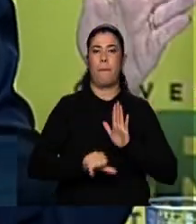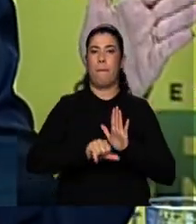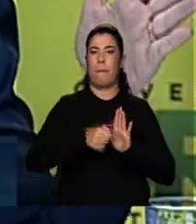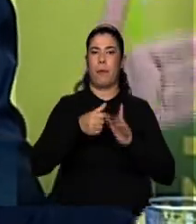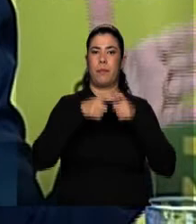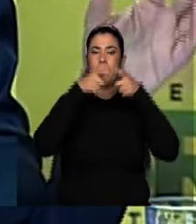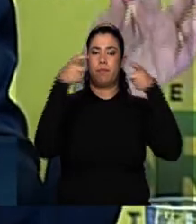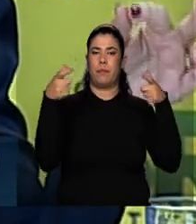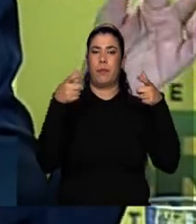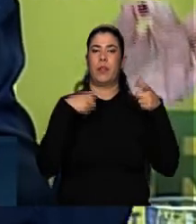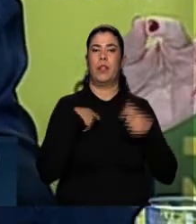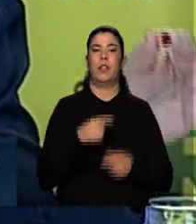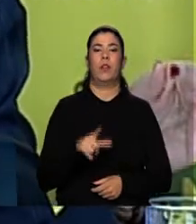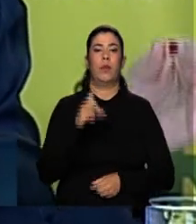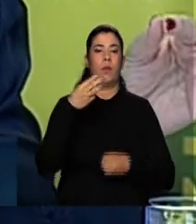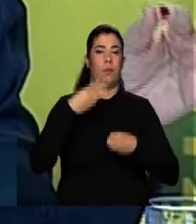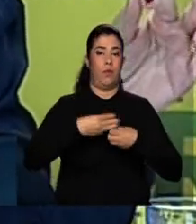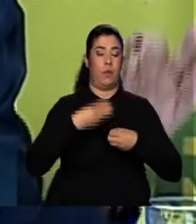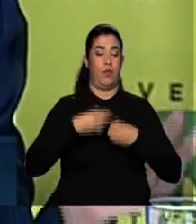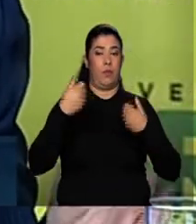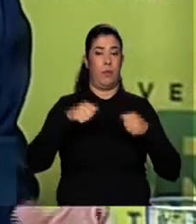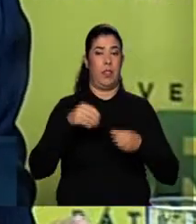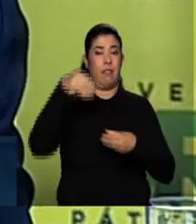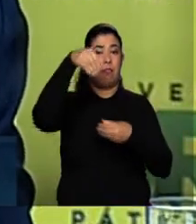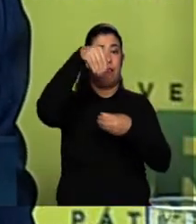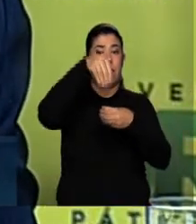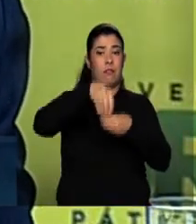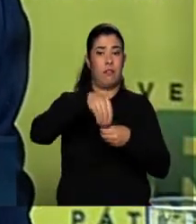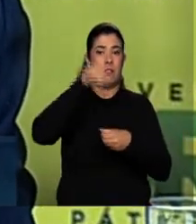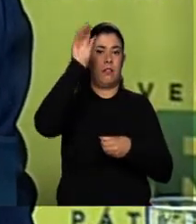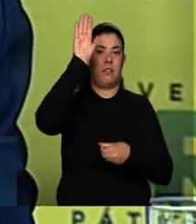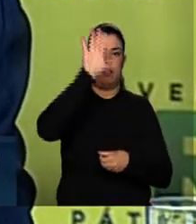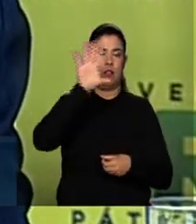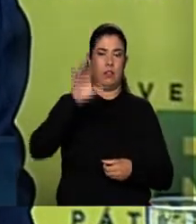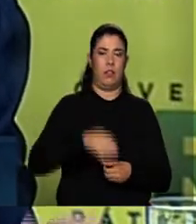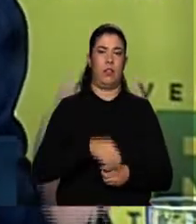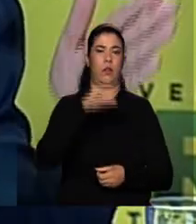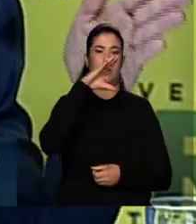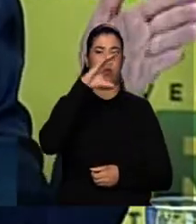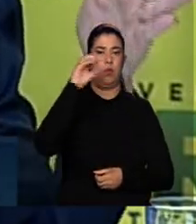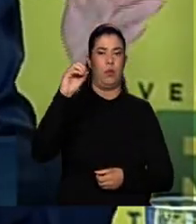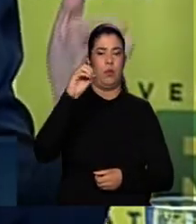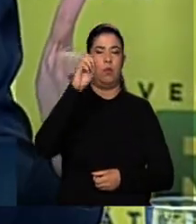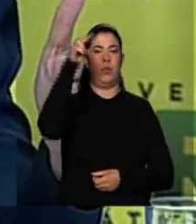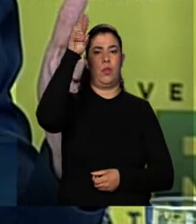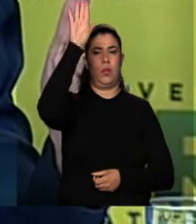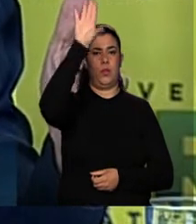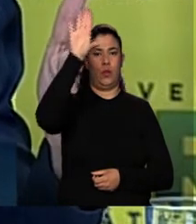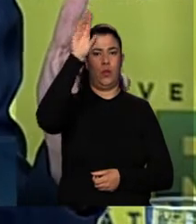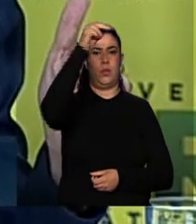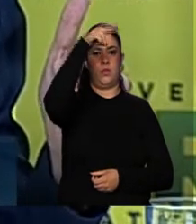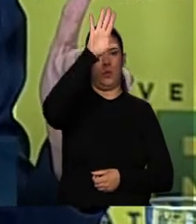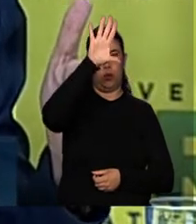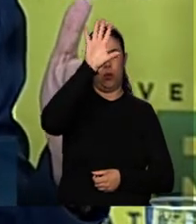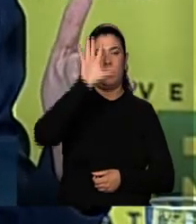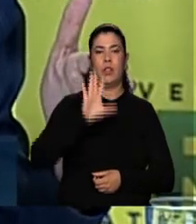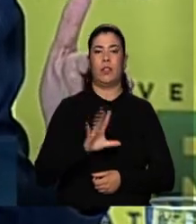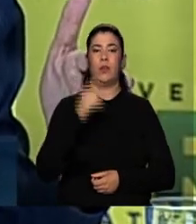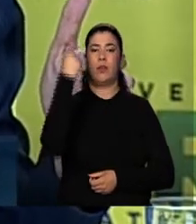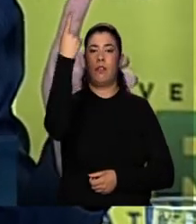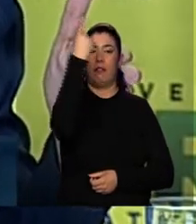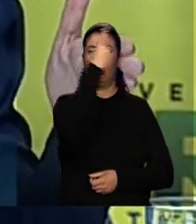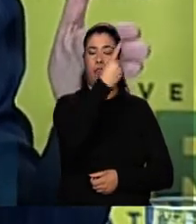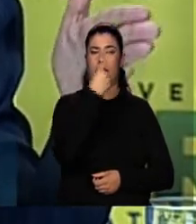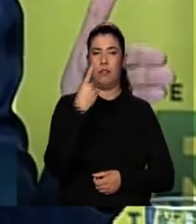critério. O município tinha que estar localizado na região Norte, Nordeste e Centro-Oeste. Dentro dessa